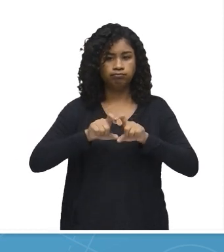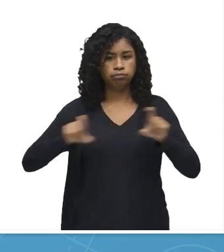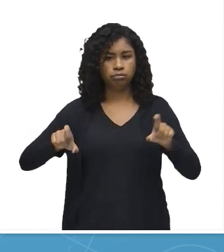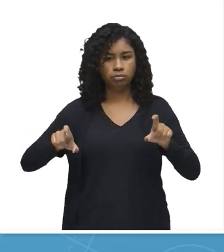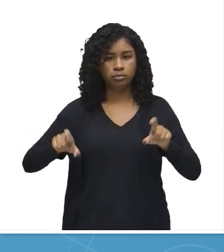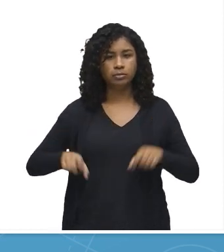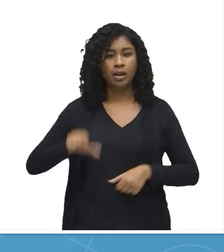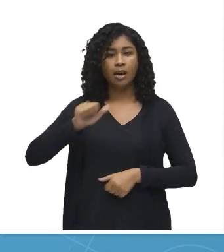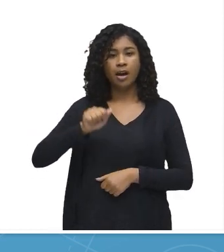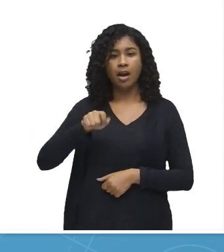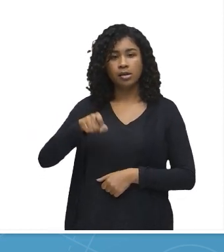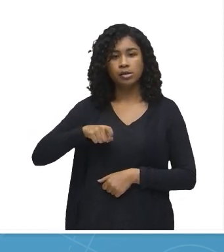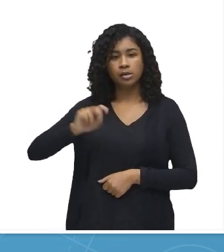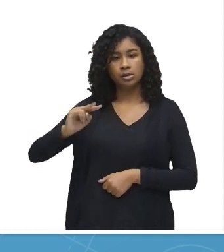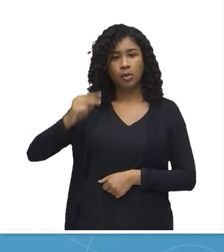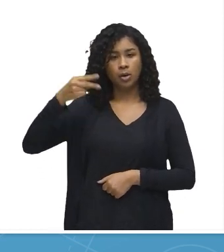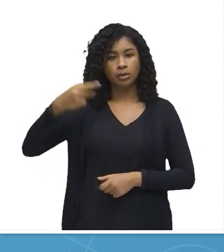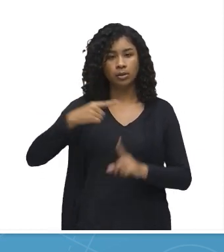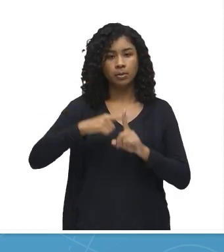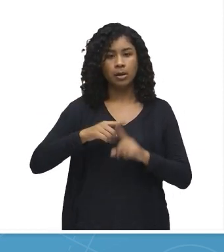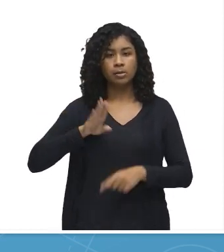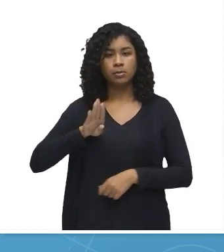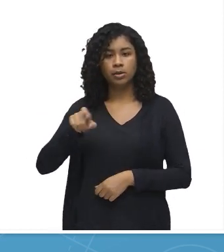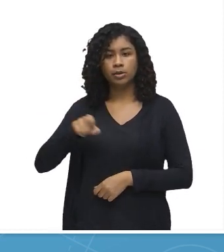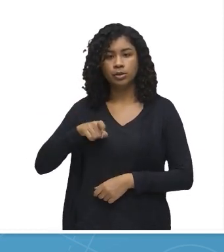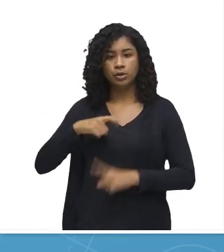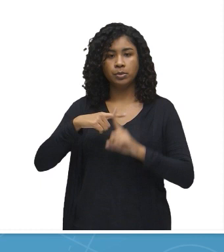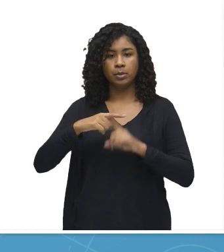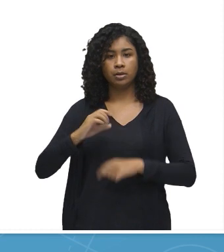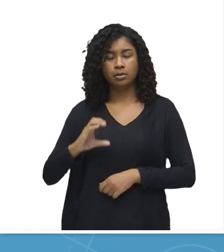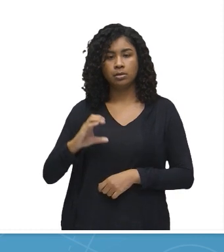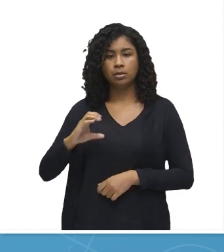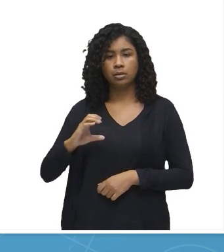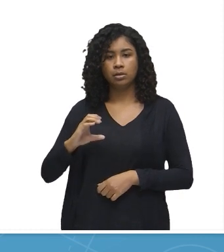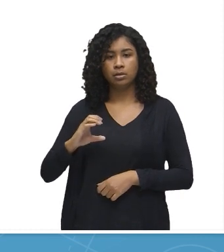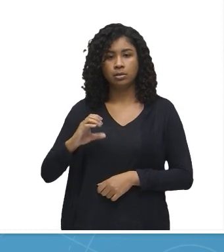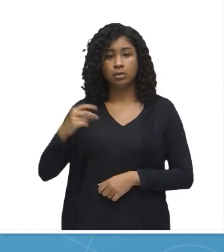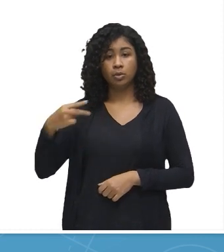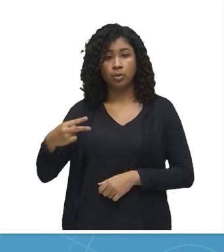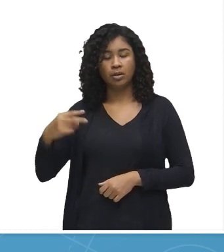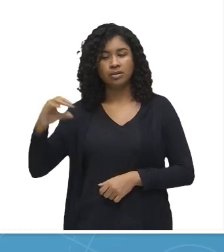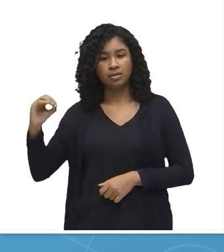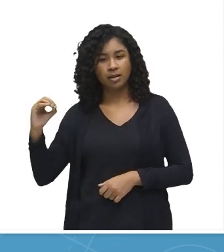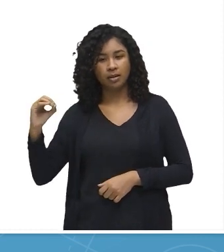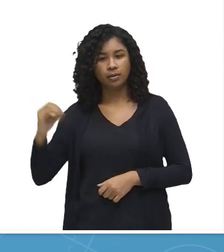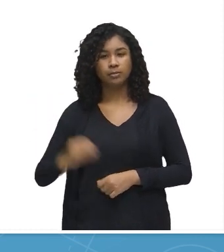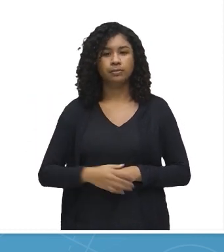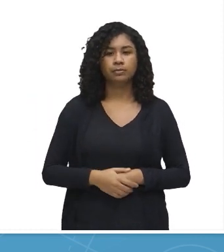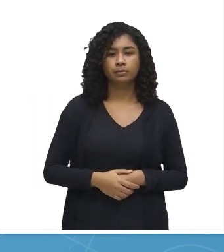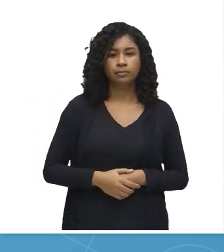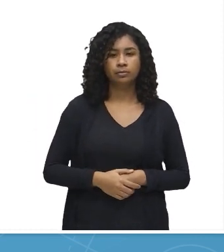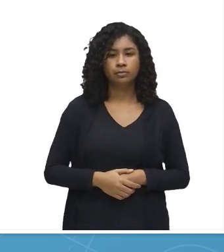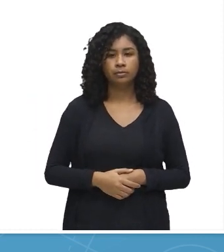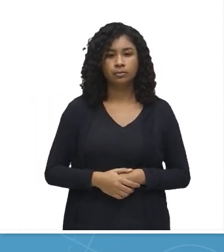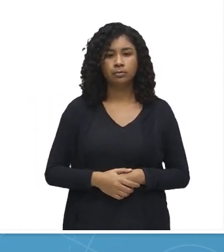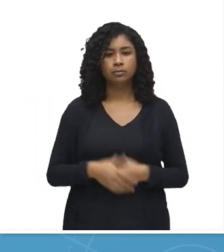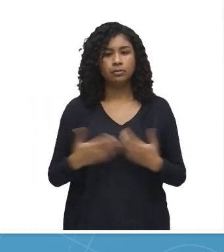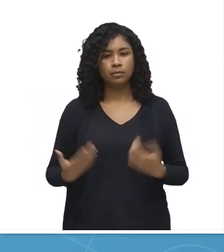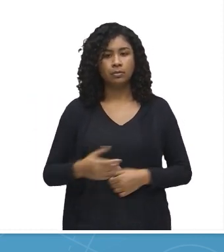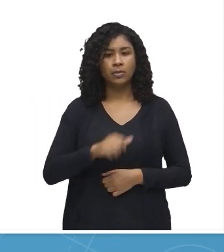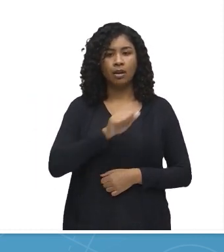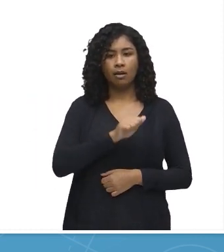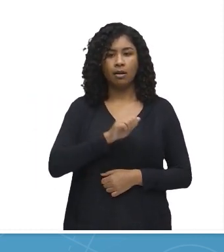mais bx mais c igual a 0, tá? Na qual a, b e c